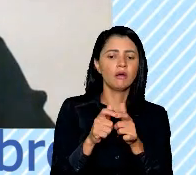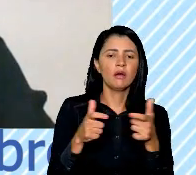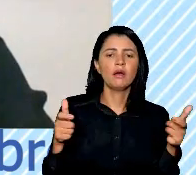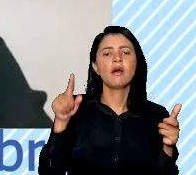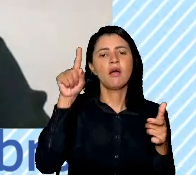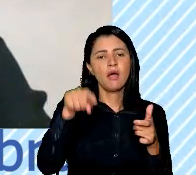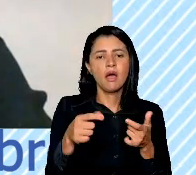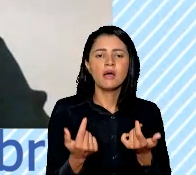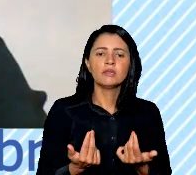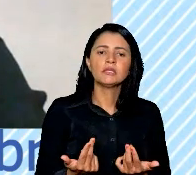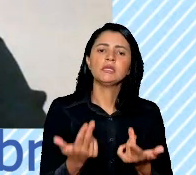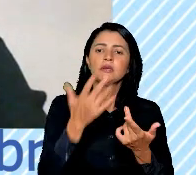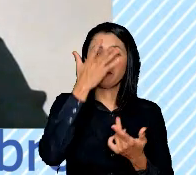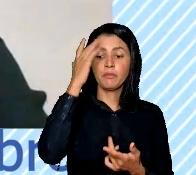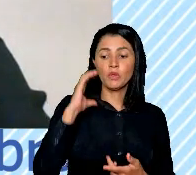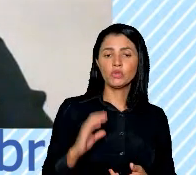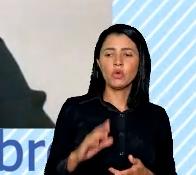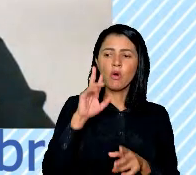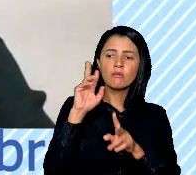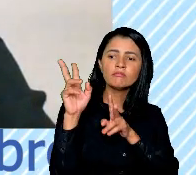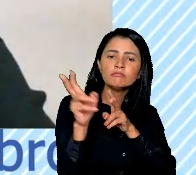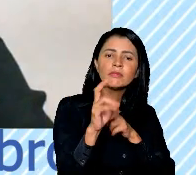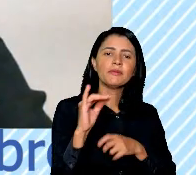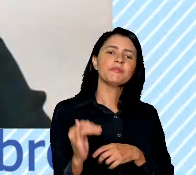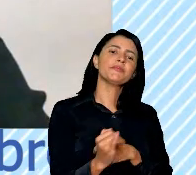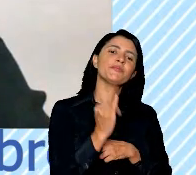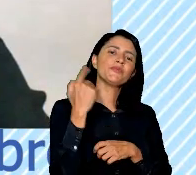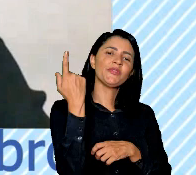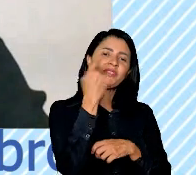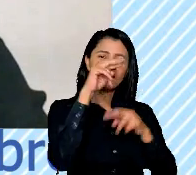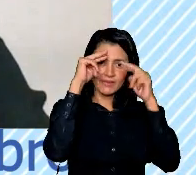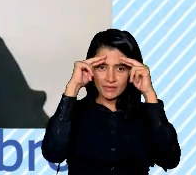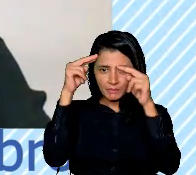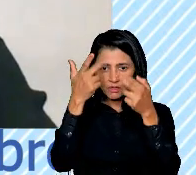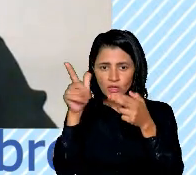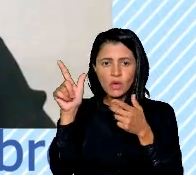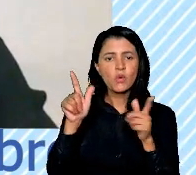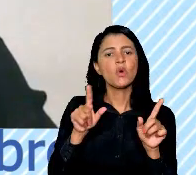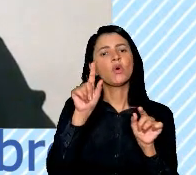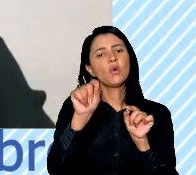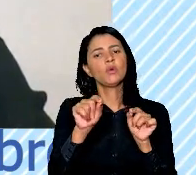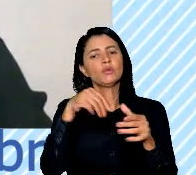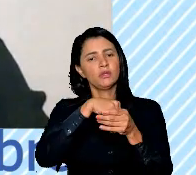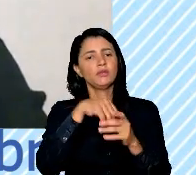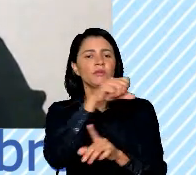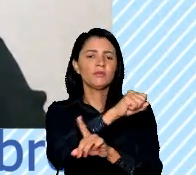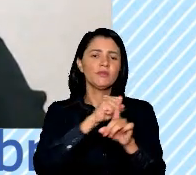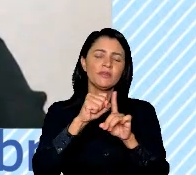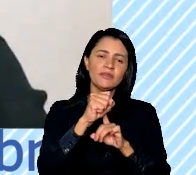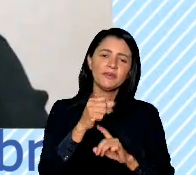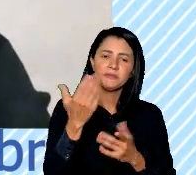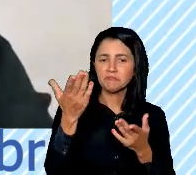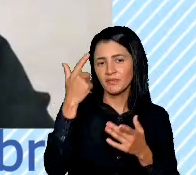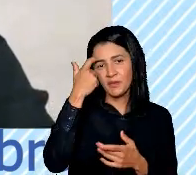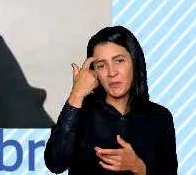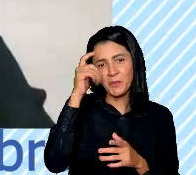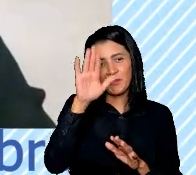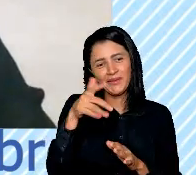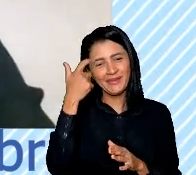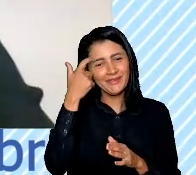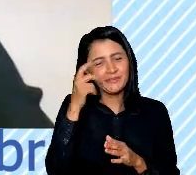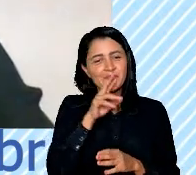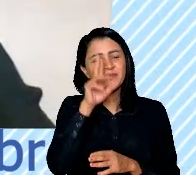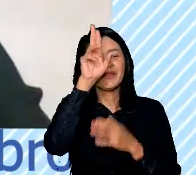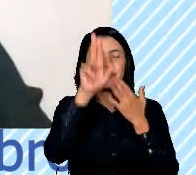cidadãos se dão conta da importância do respeito ao outro dentro de uma sociedade. É o que eu penso, assim, uma